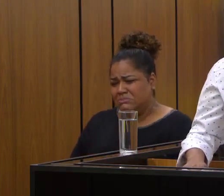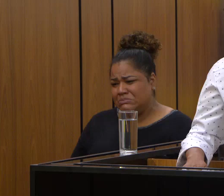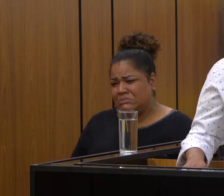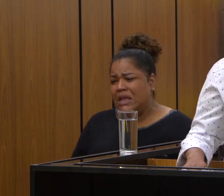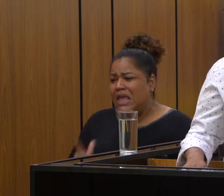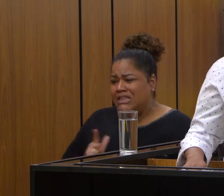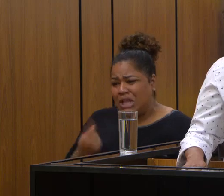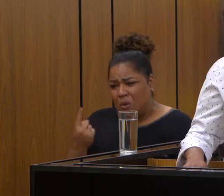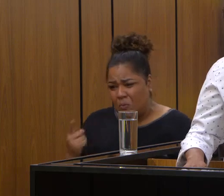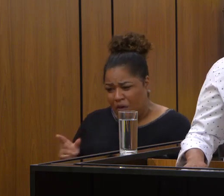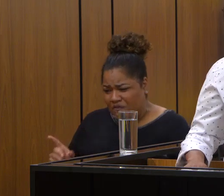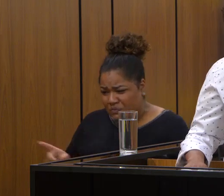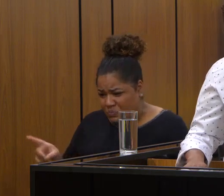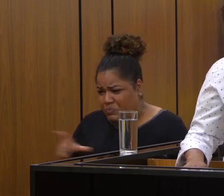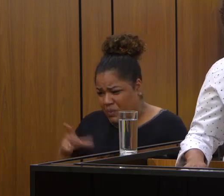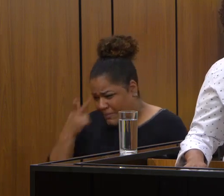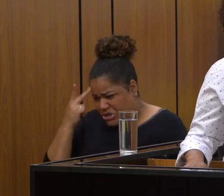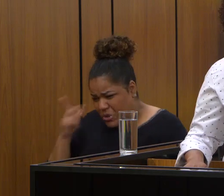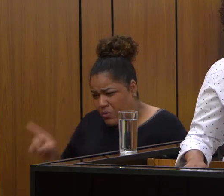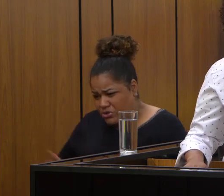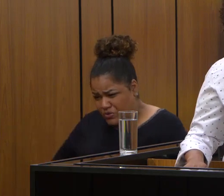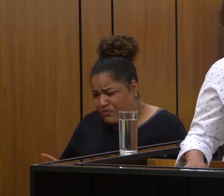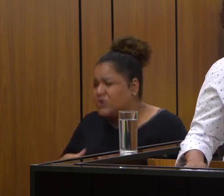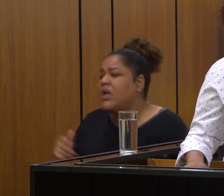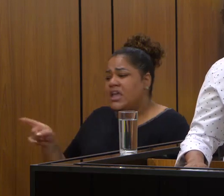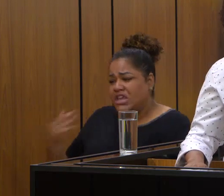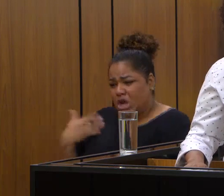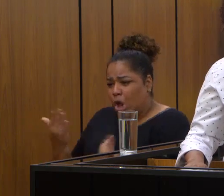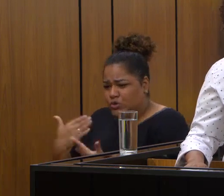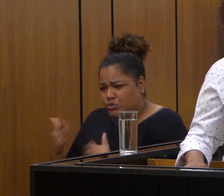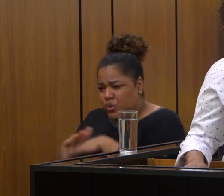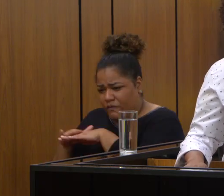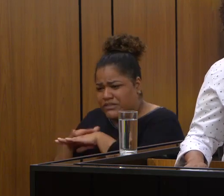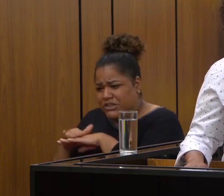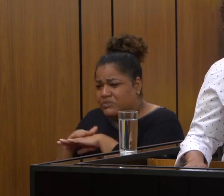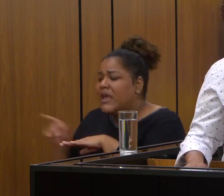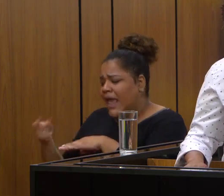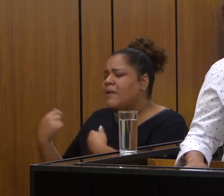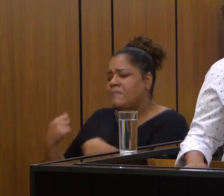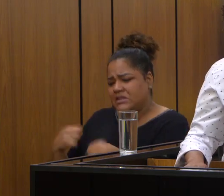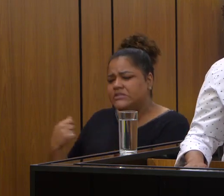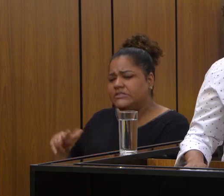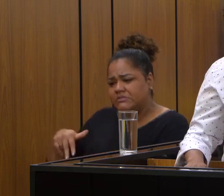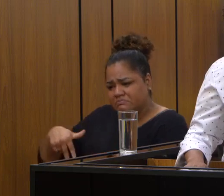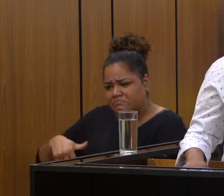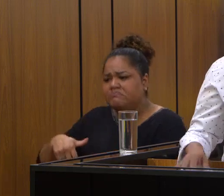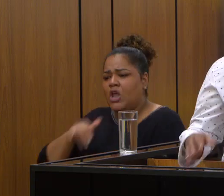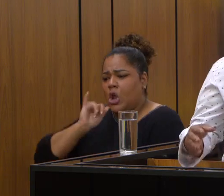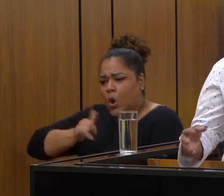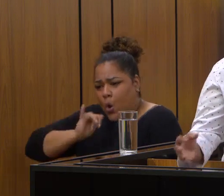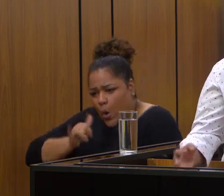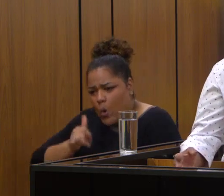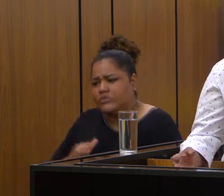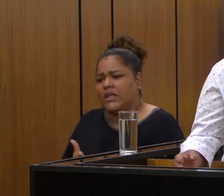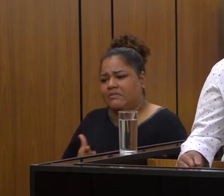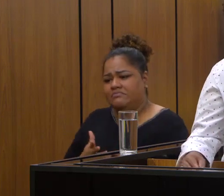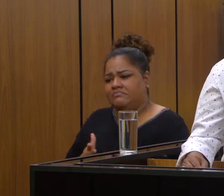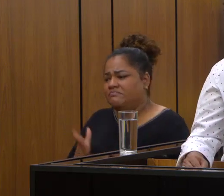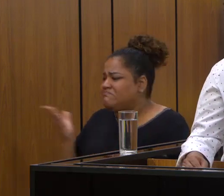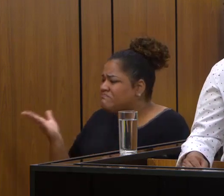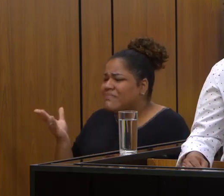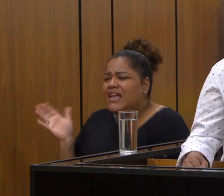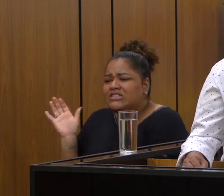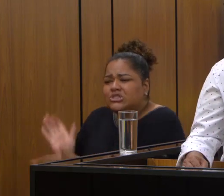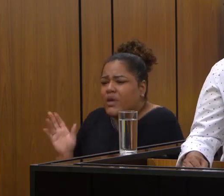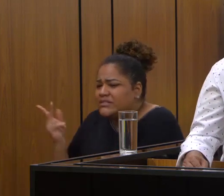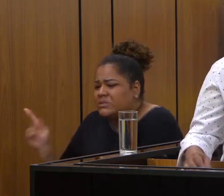uma vítima aqui que eu falei com ela que ela tem que dar o depoimento a situação dela é